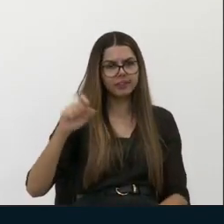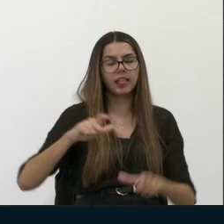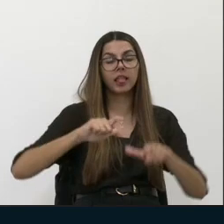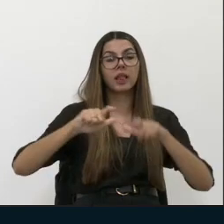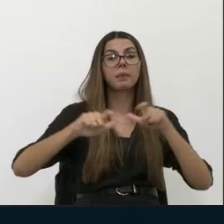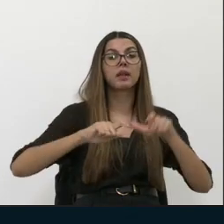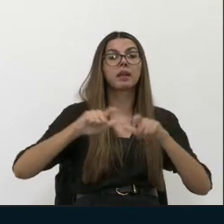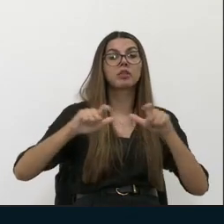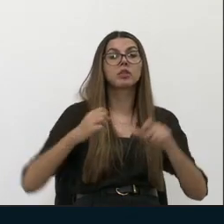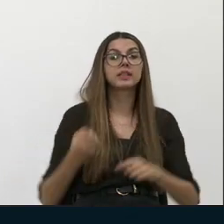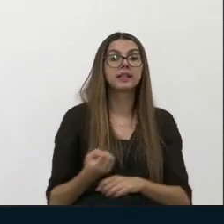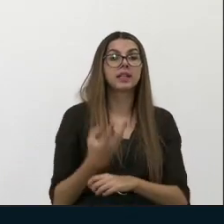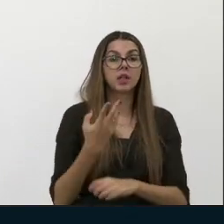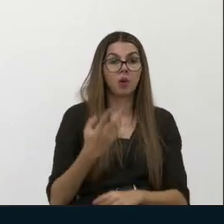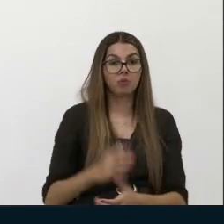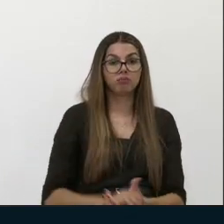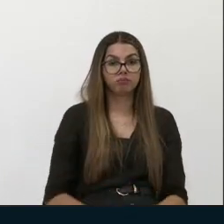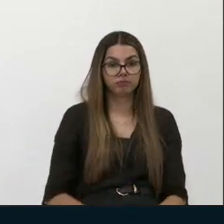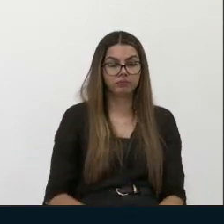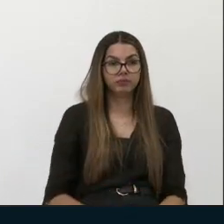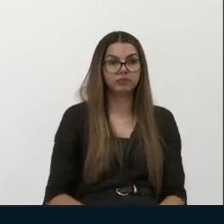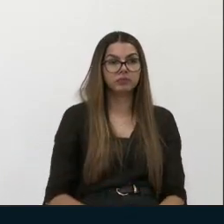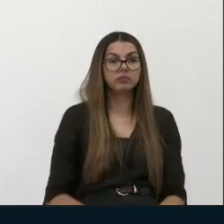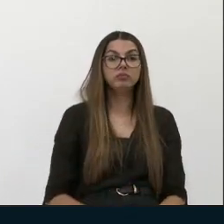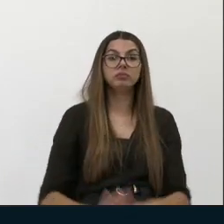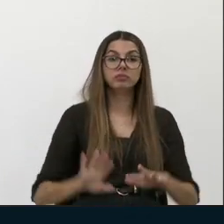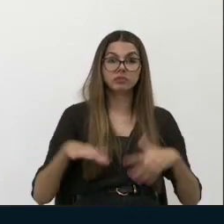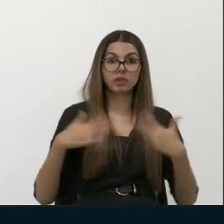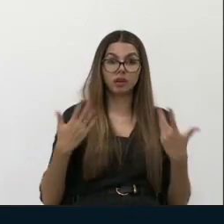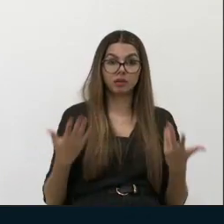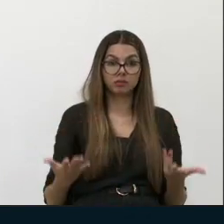fundador. Né? Então,